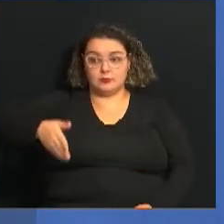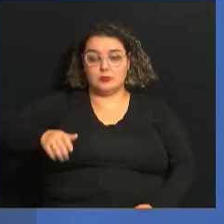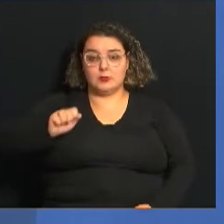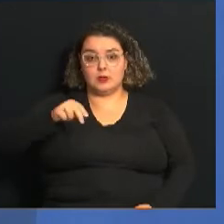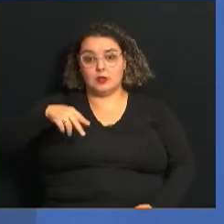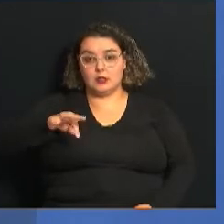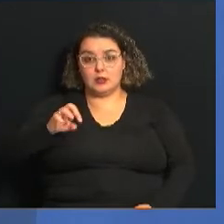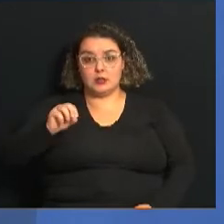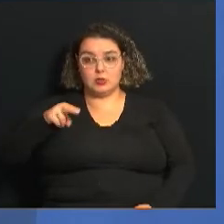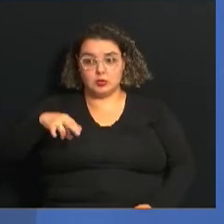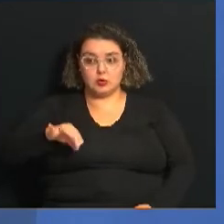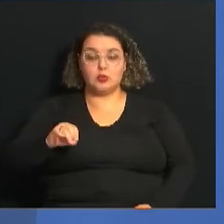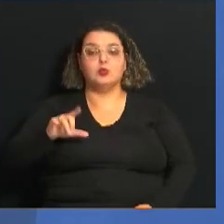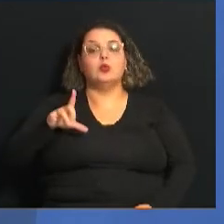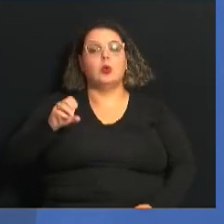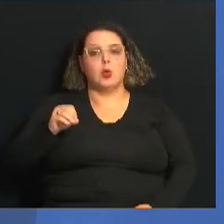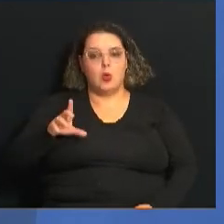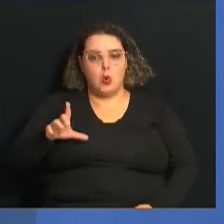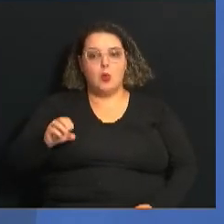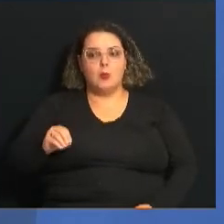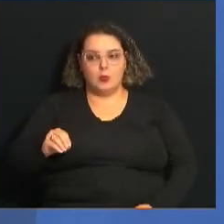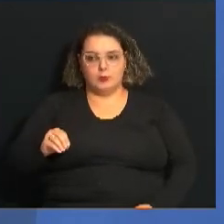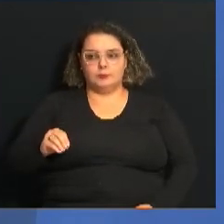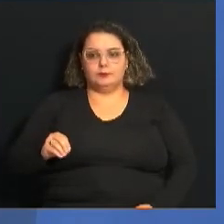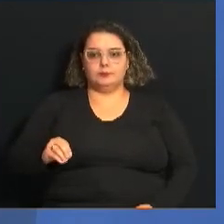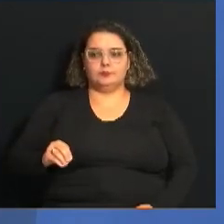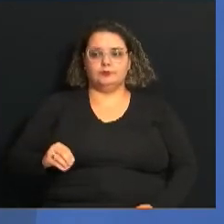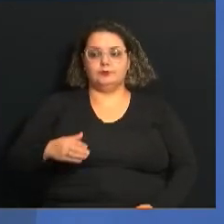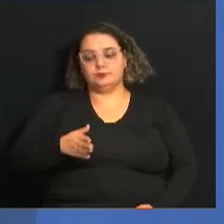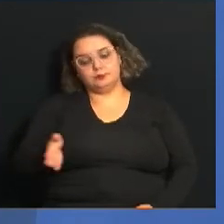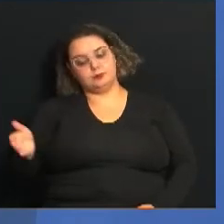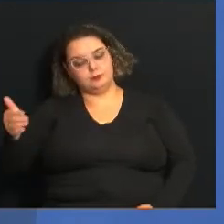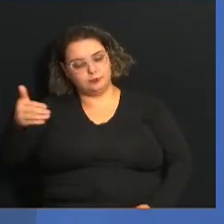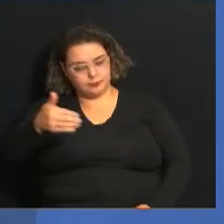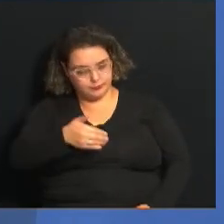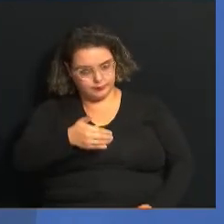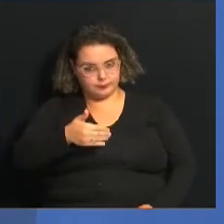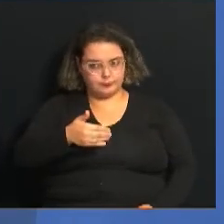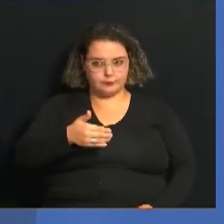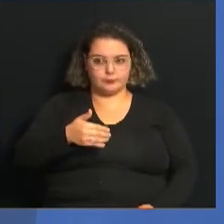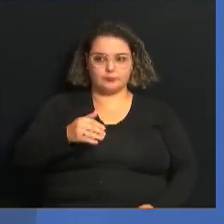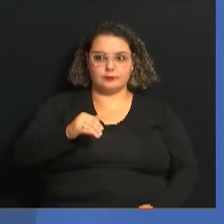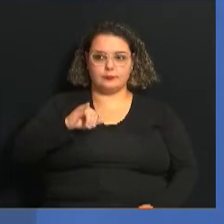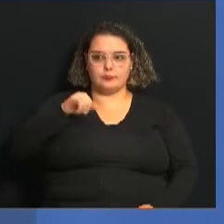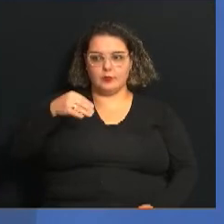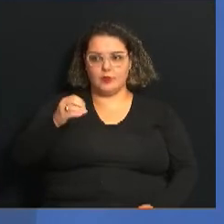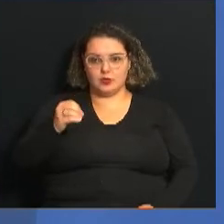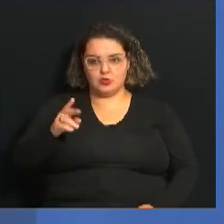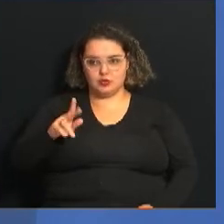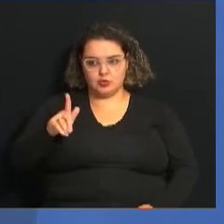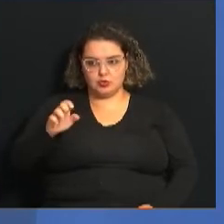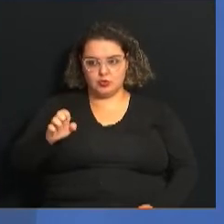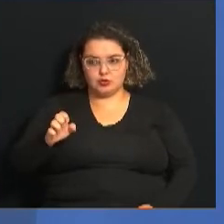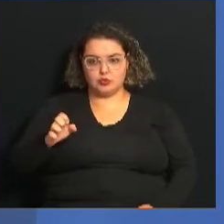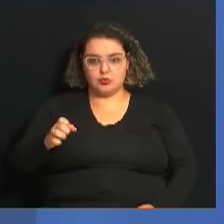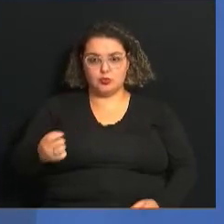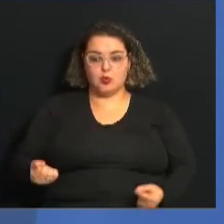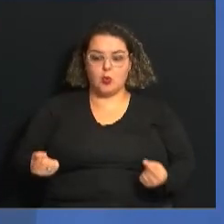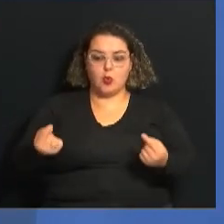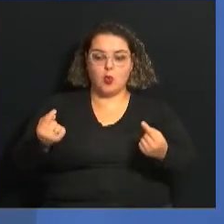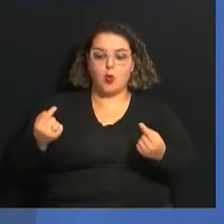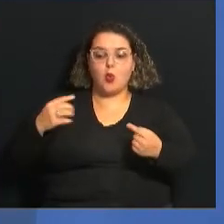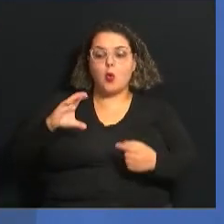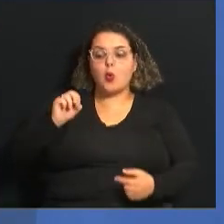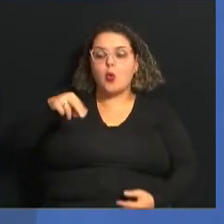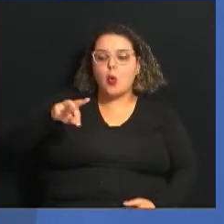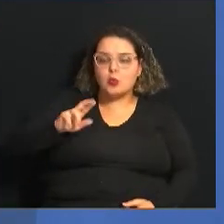Álvares Lobo, você tem os seguintes desvios. Jorge Miranda no contrafluxo, a Professor